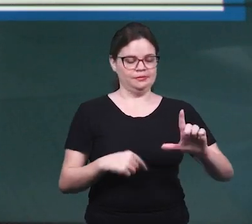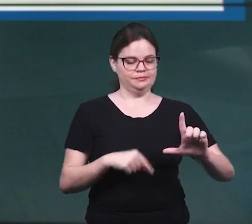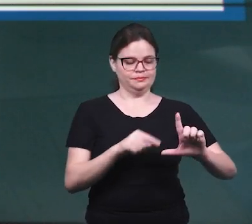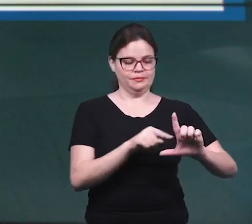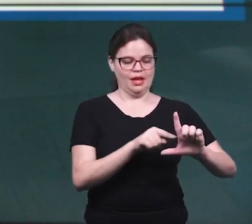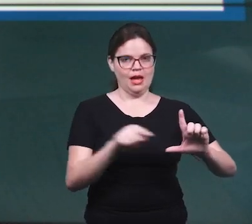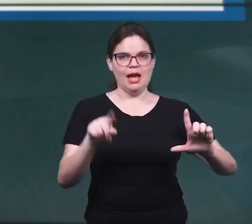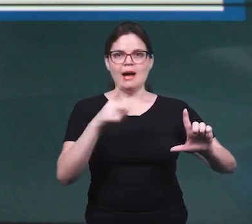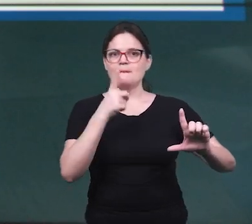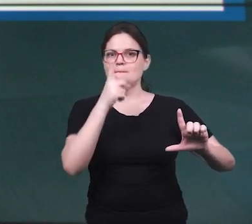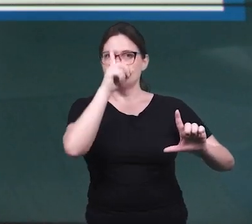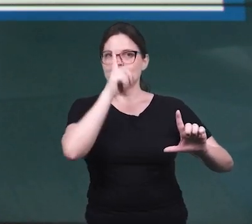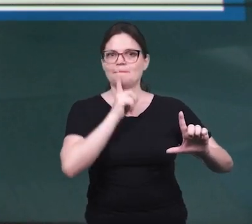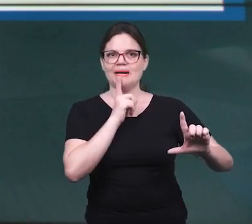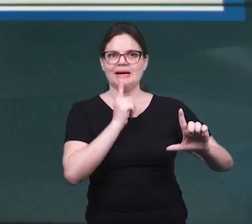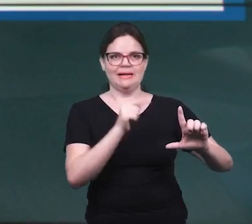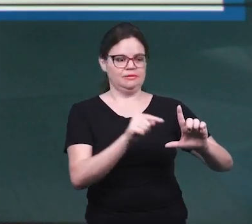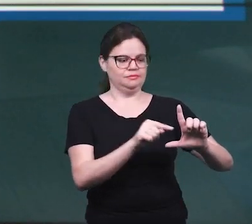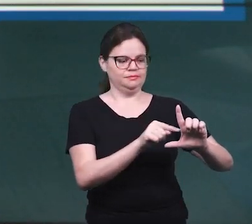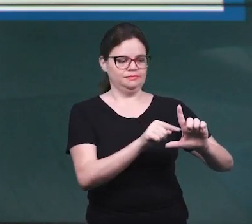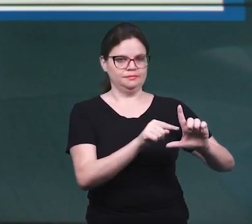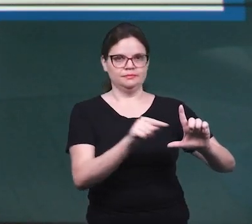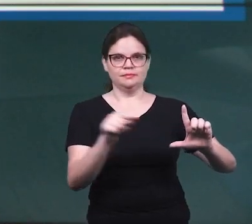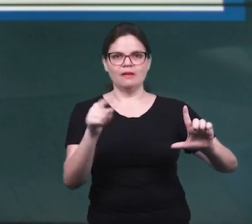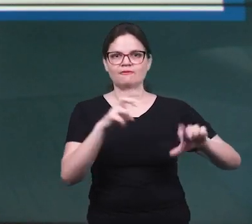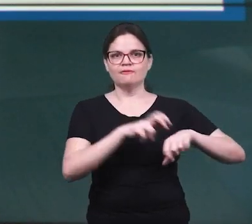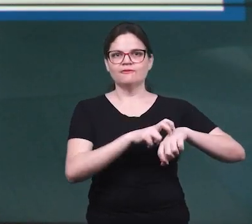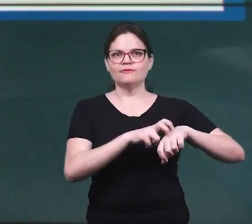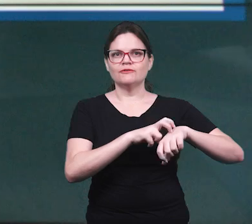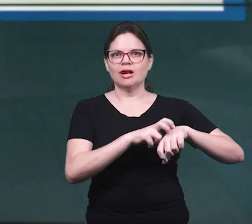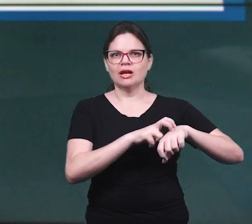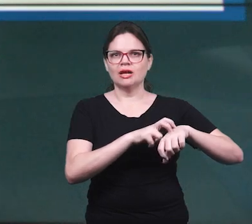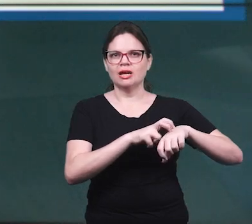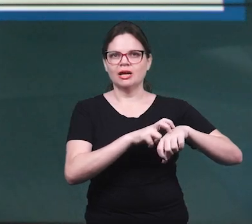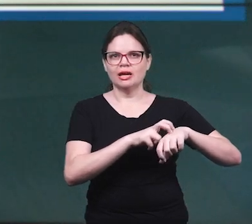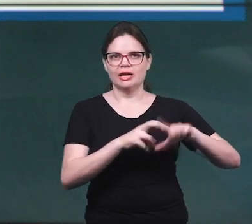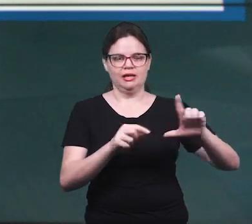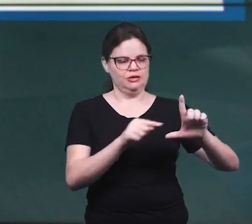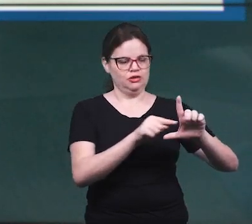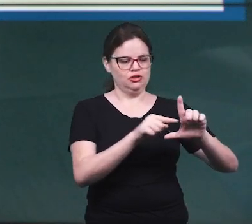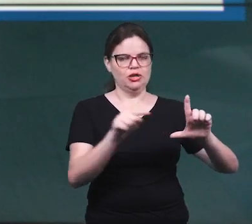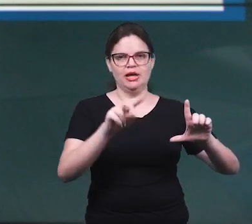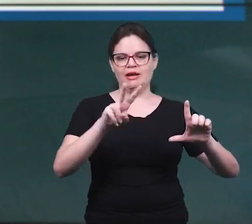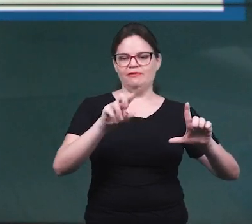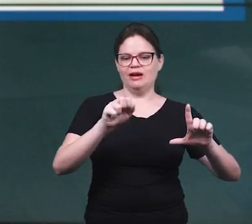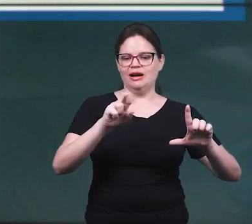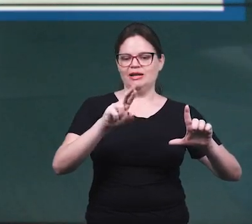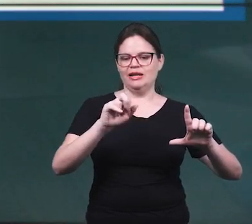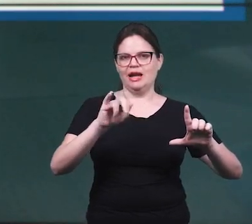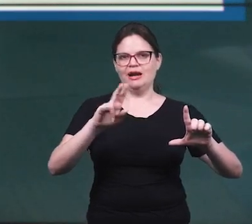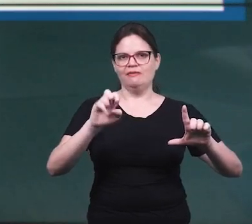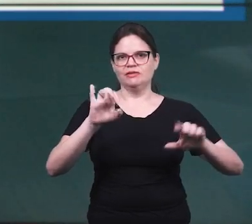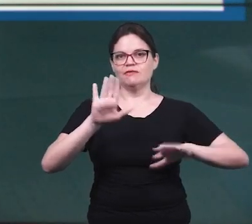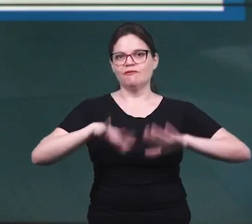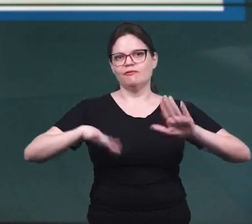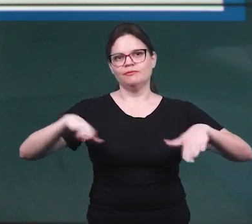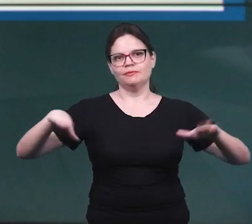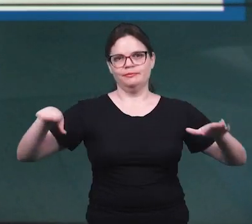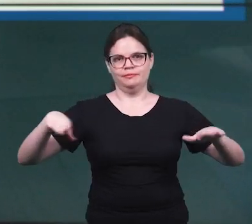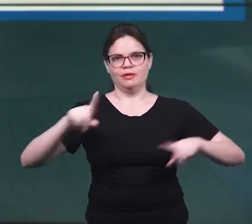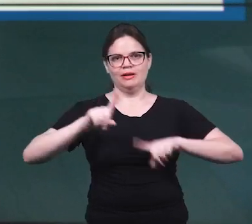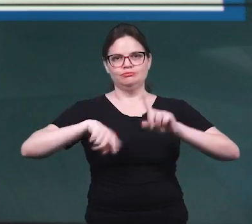gasto variável. E esses gastos variáveis, eles vão aparecendo. Vamos a família